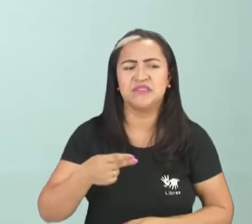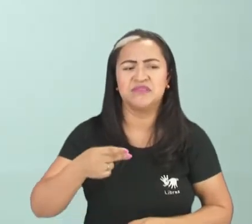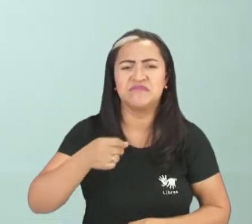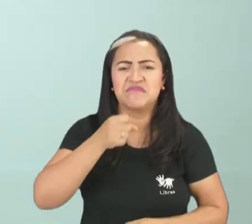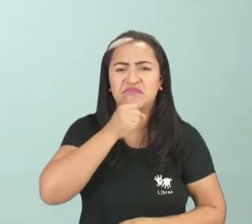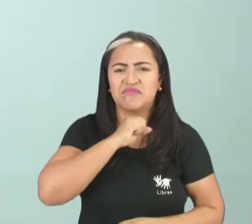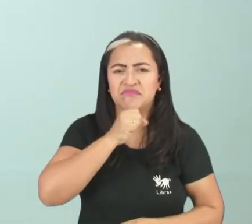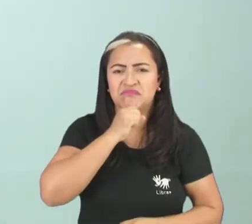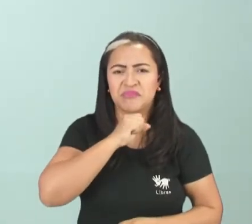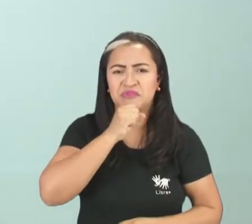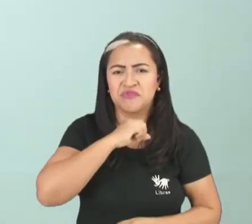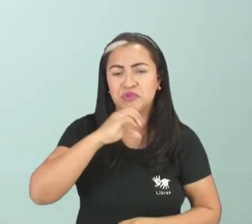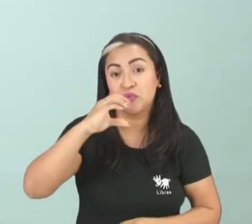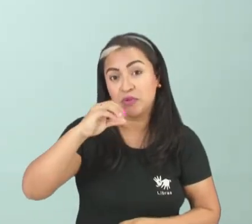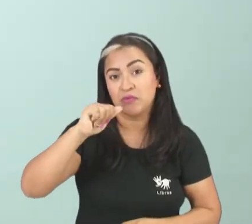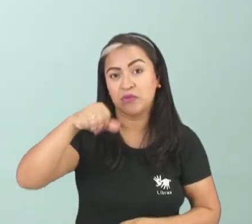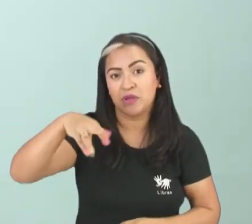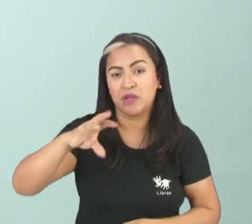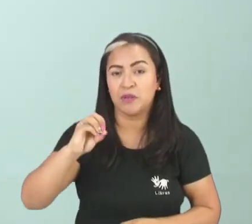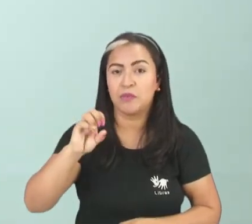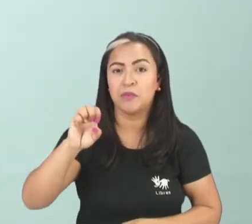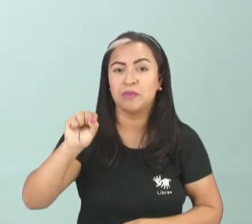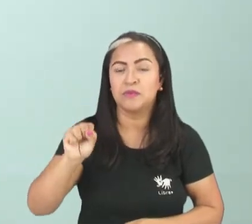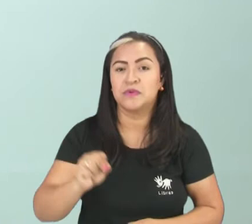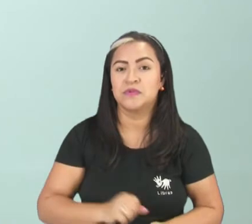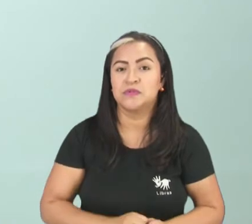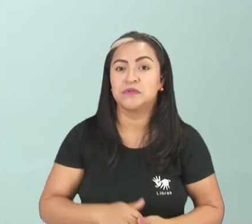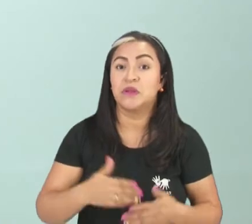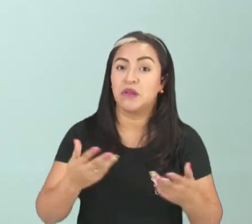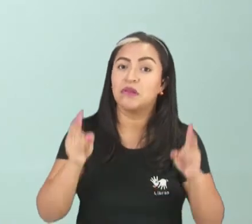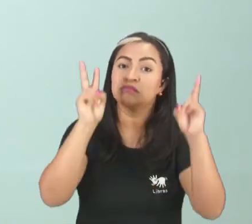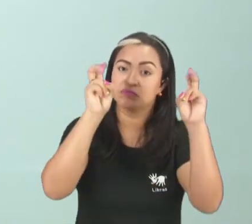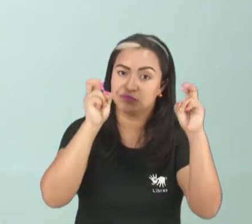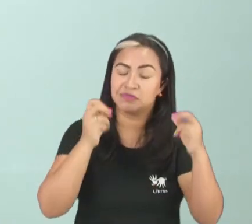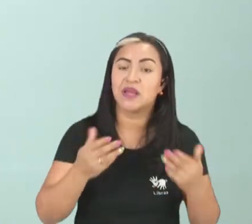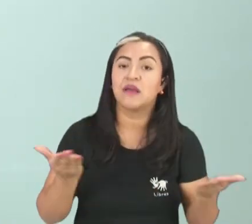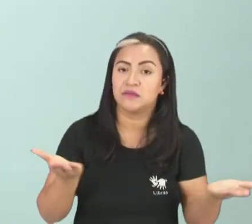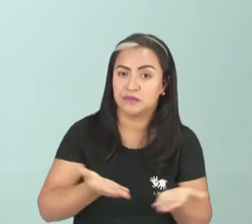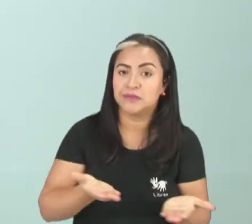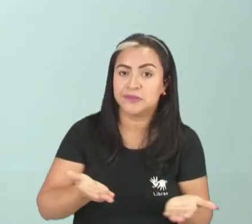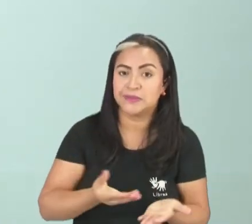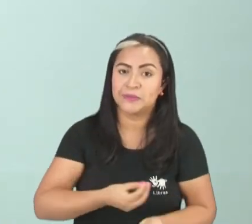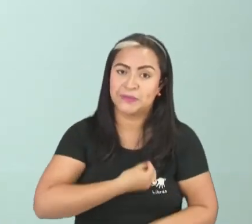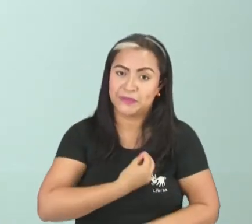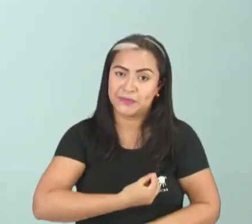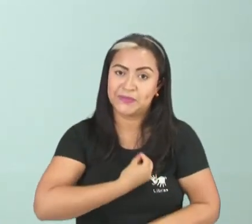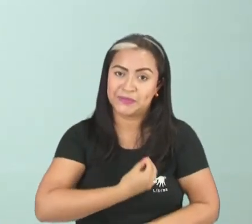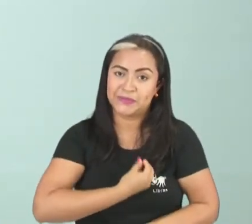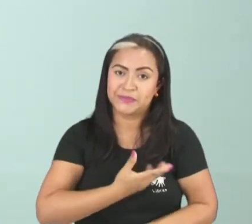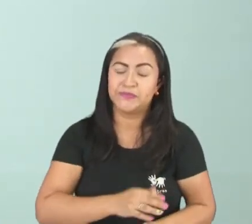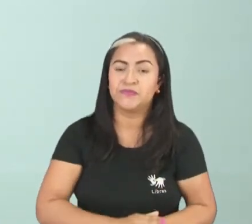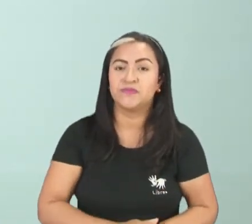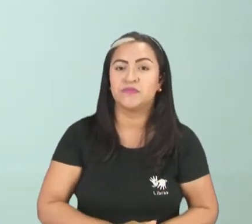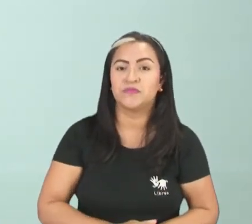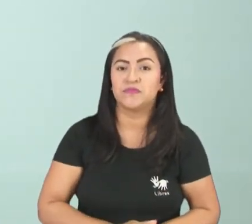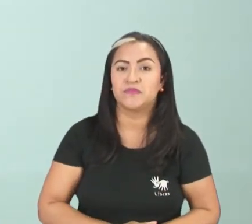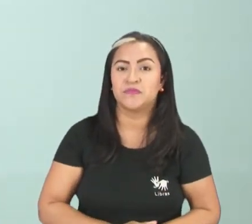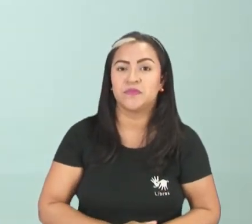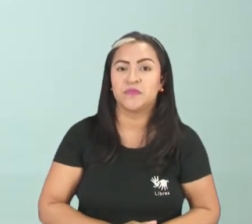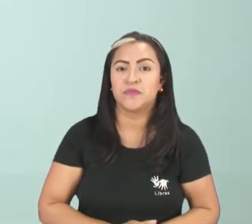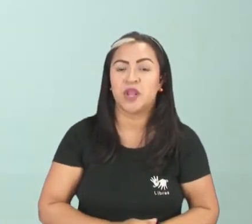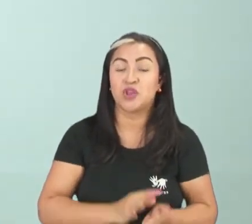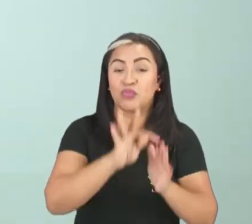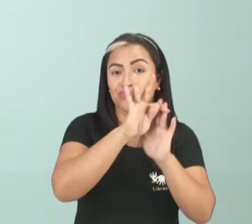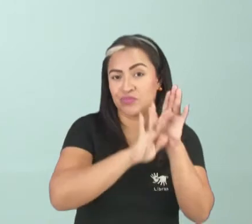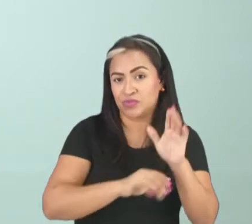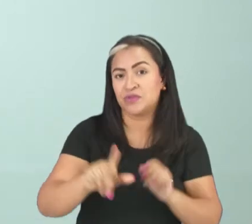Luís de Camões, ele é atual, ele está presente no nosso dia a dia. Então, a obra literária, ela causa isso.